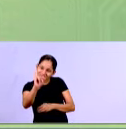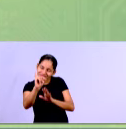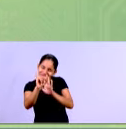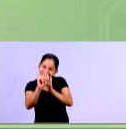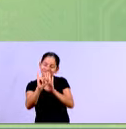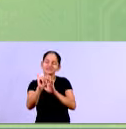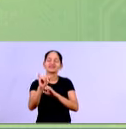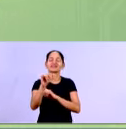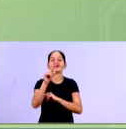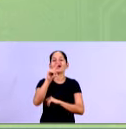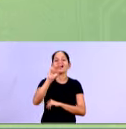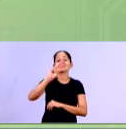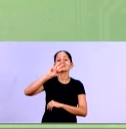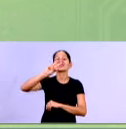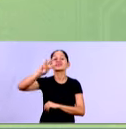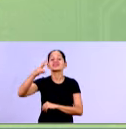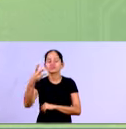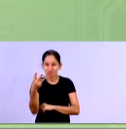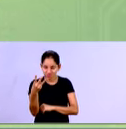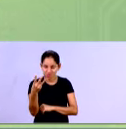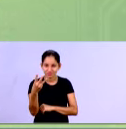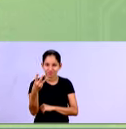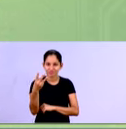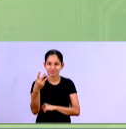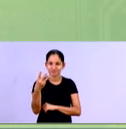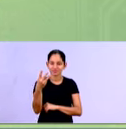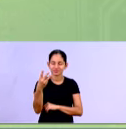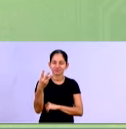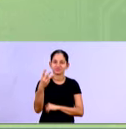então 3.000.